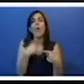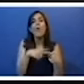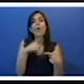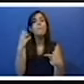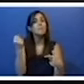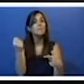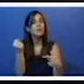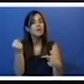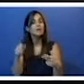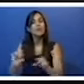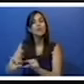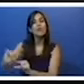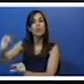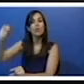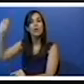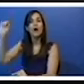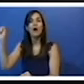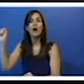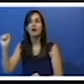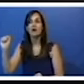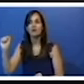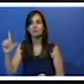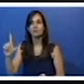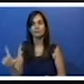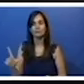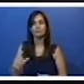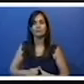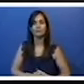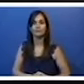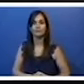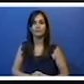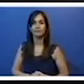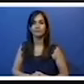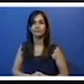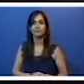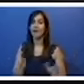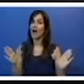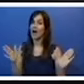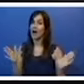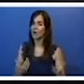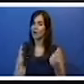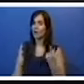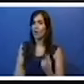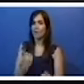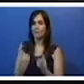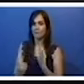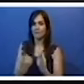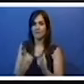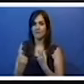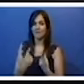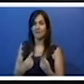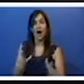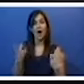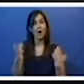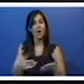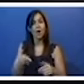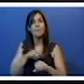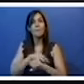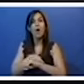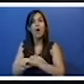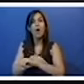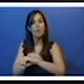facinho né Principalmente com as medidas ali seguindo vamos continuar comparando e agora é a Barrinha marrom